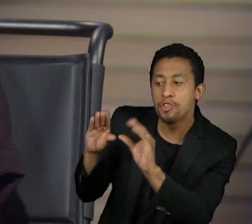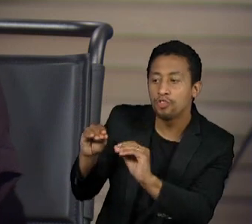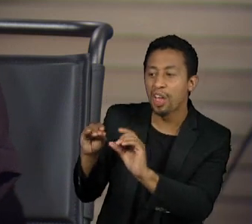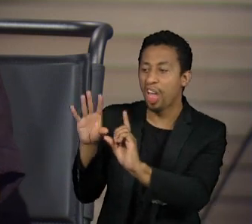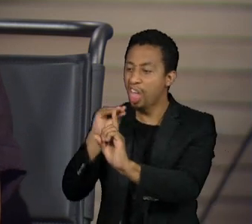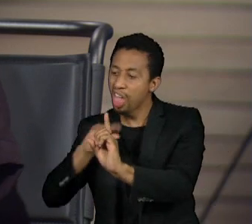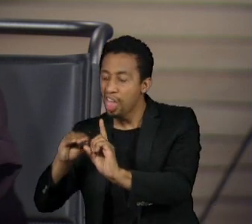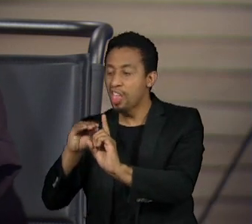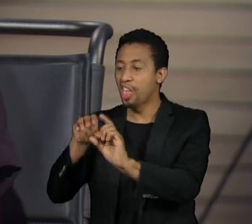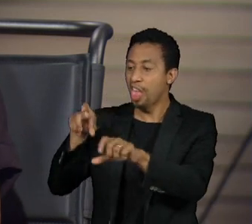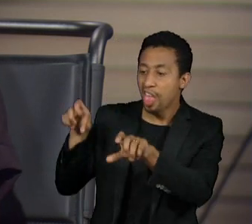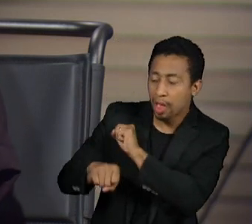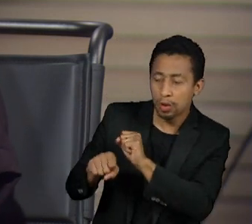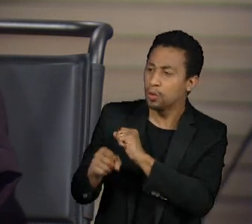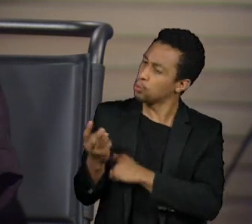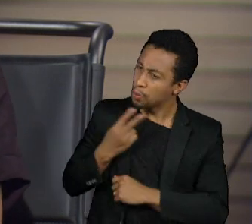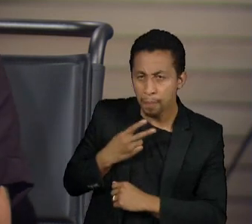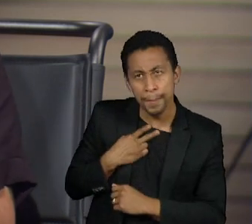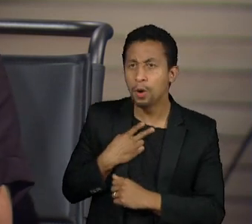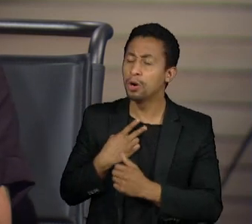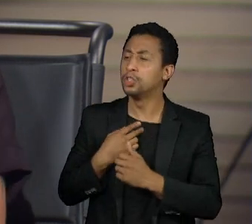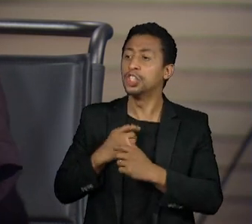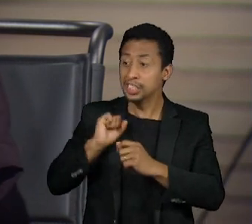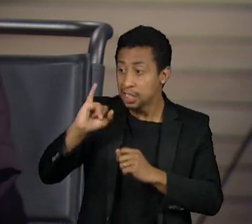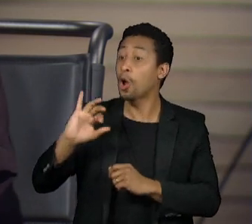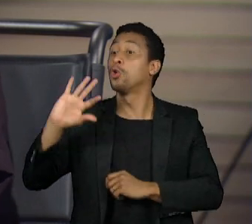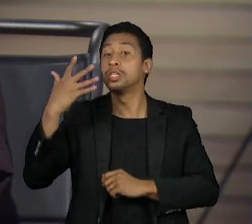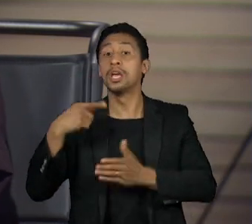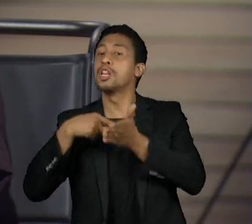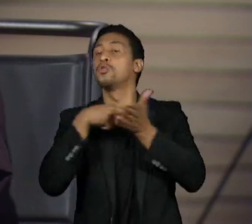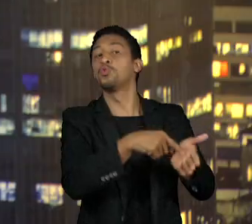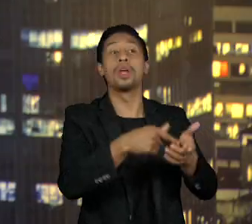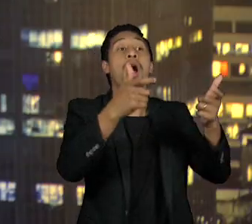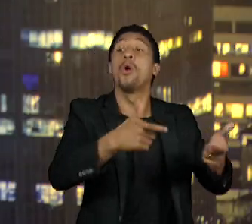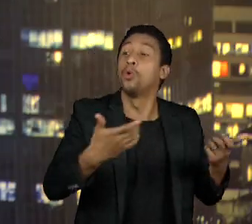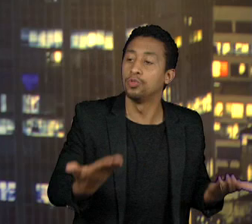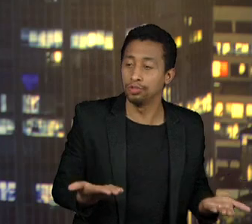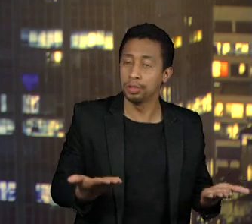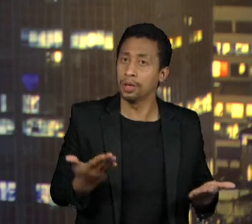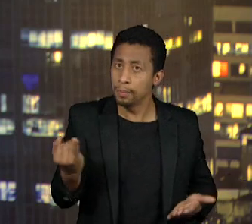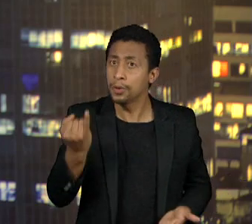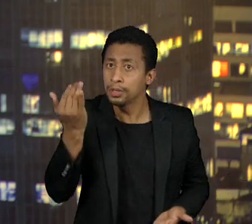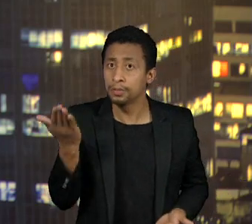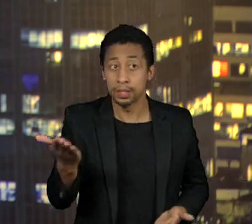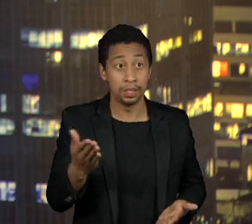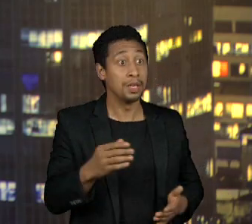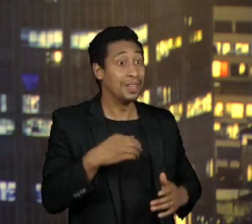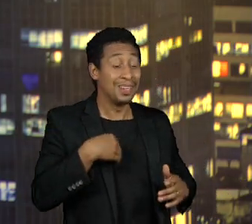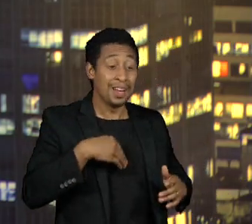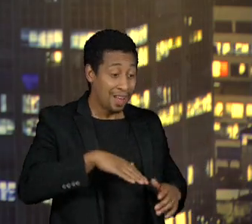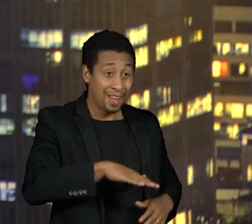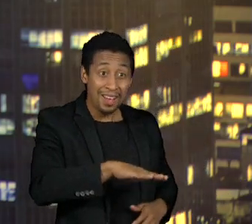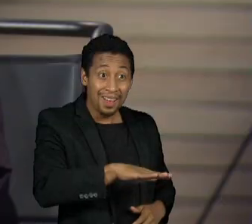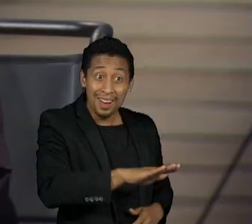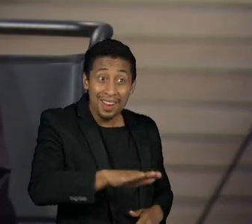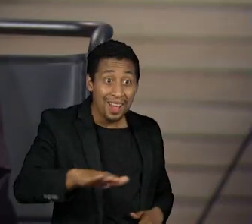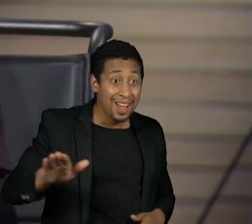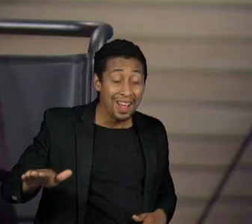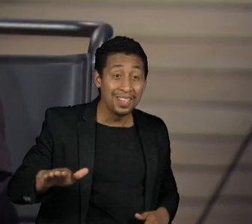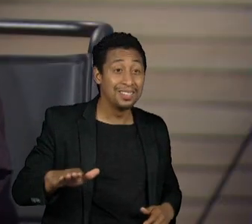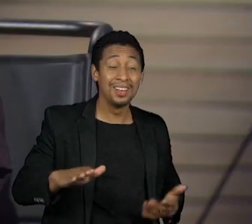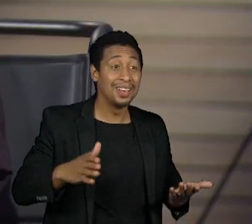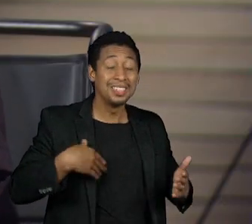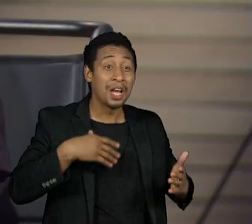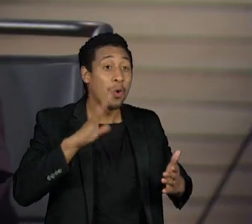evitar, ou se acontecer, a quem denunciar, isso é melhor para ela. Porque sofrer uma violência nessa fase da vida é uma consequência que se leva para a vida